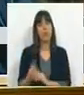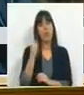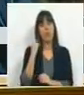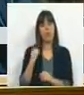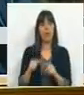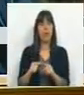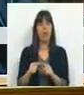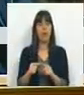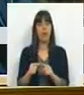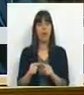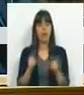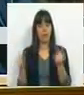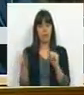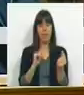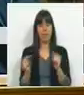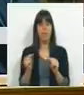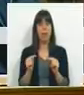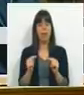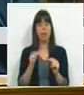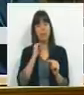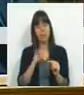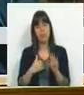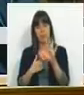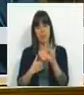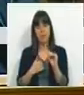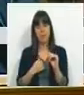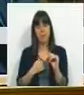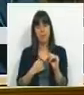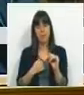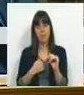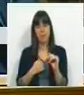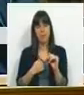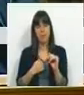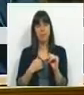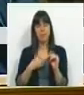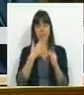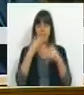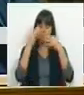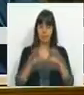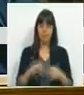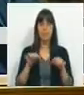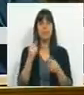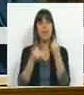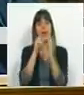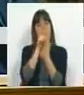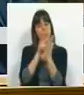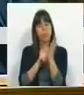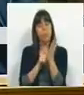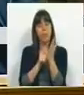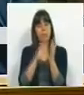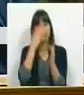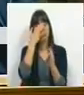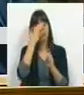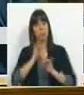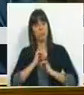ontem no debate, permita-me que eu afirmo aqui alguns pontos de